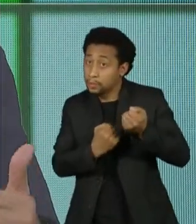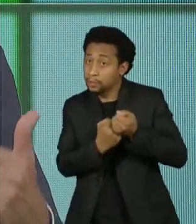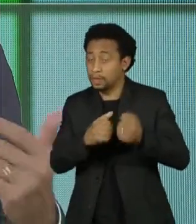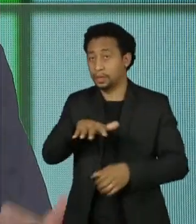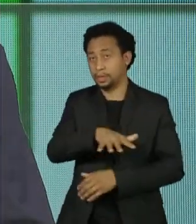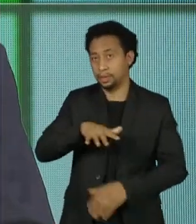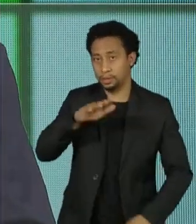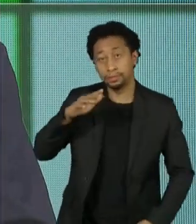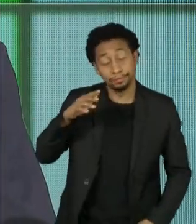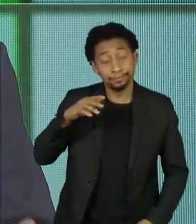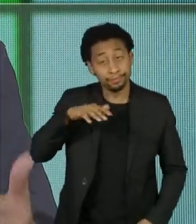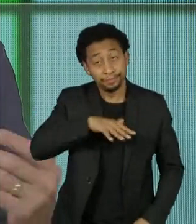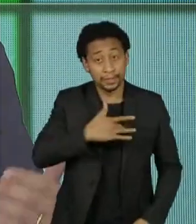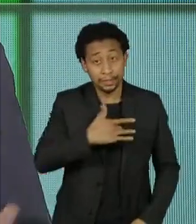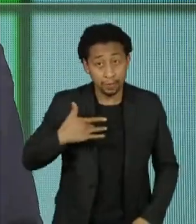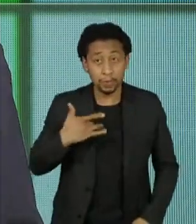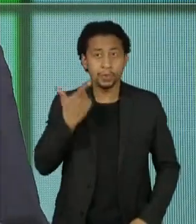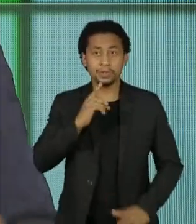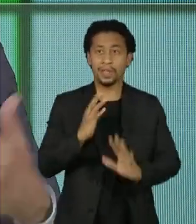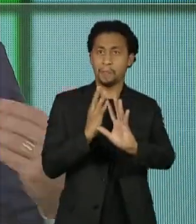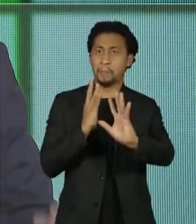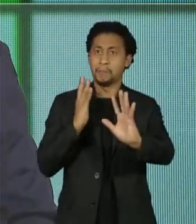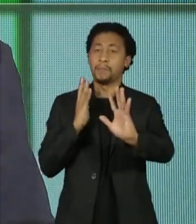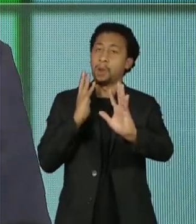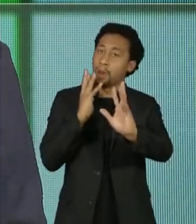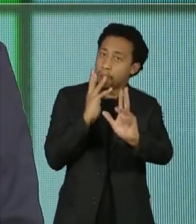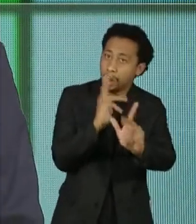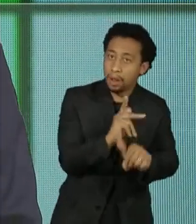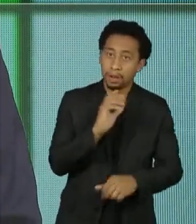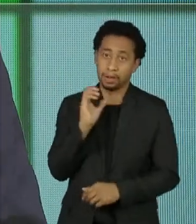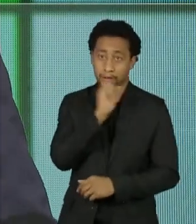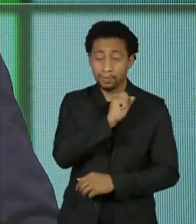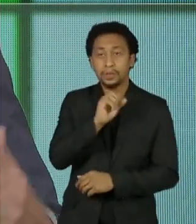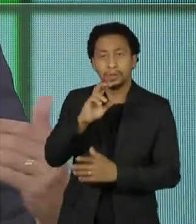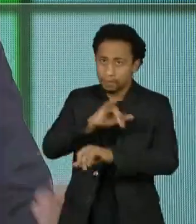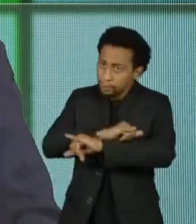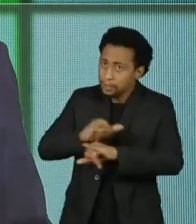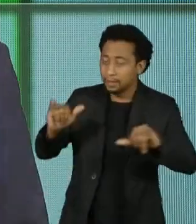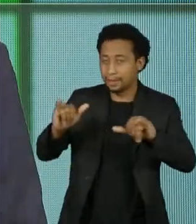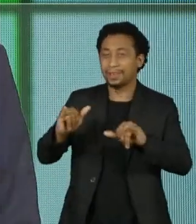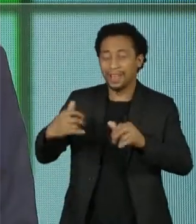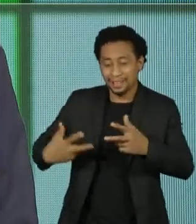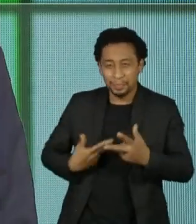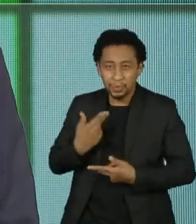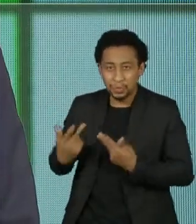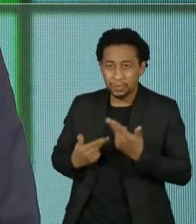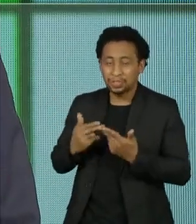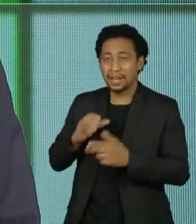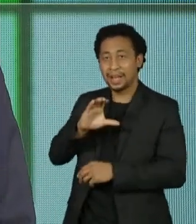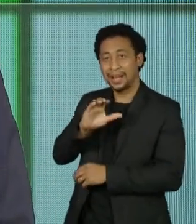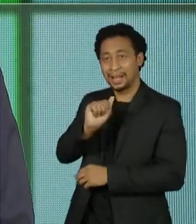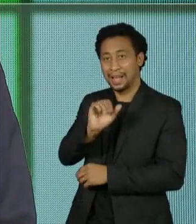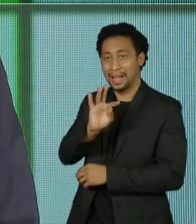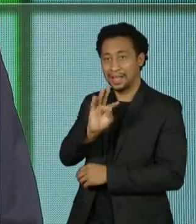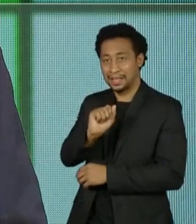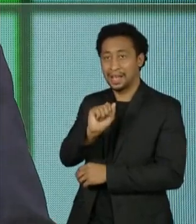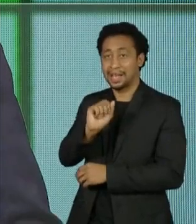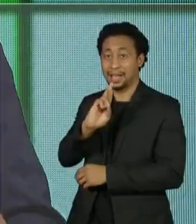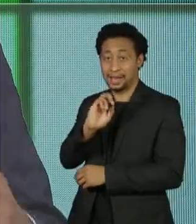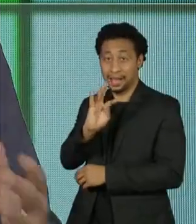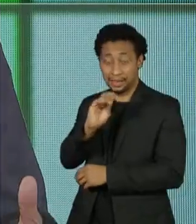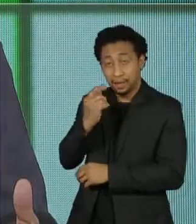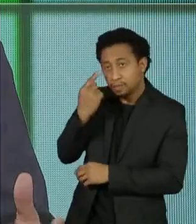possa fazer a fila andar. Conforme eu disse, eu dobrei cirurgias de catarata, eu diminuí em 100 dias cirurgia